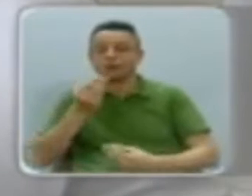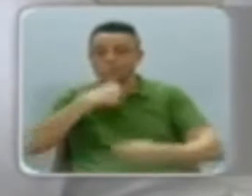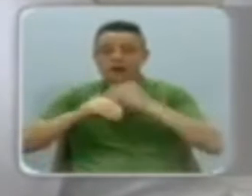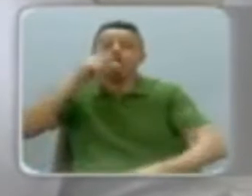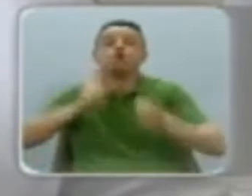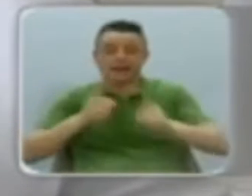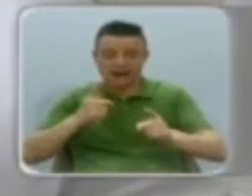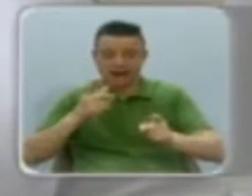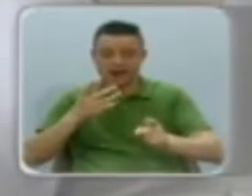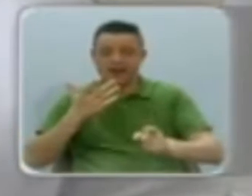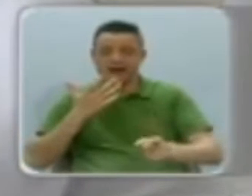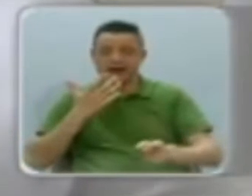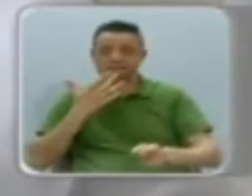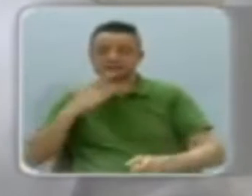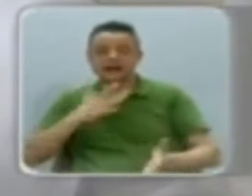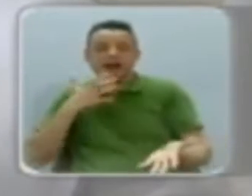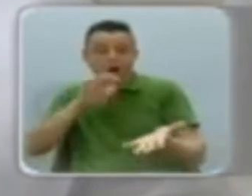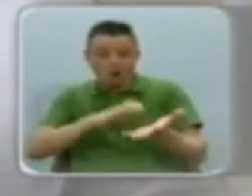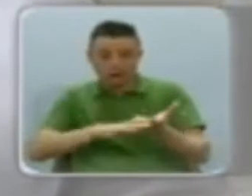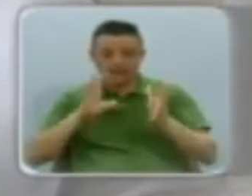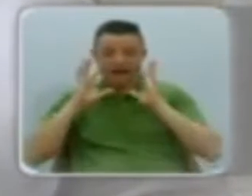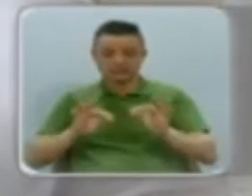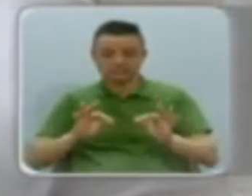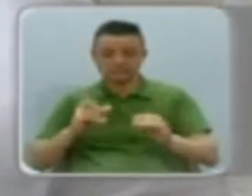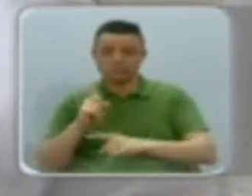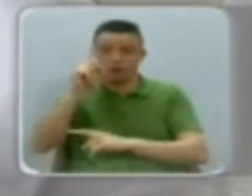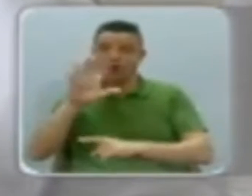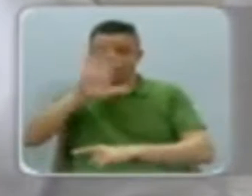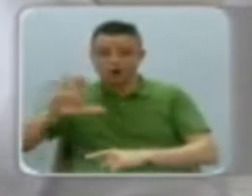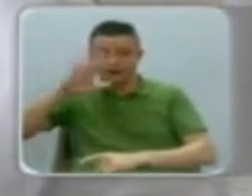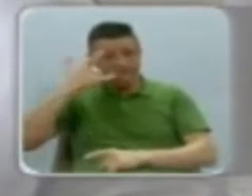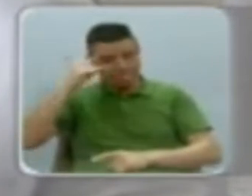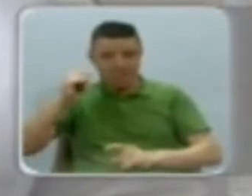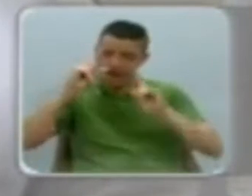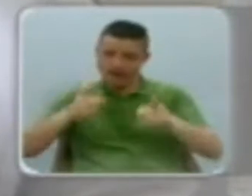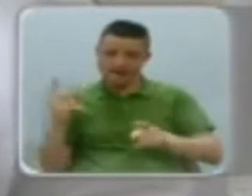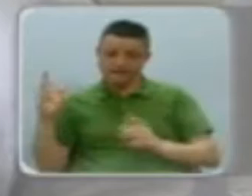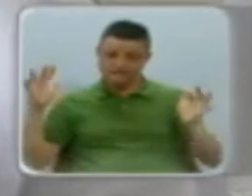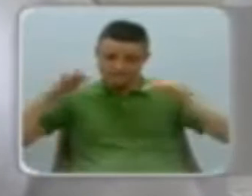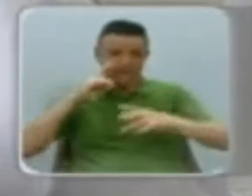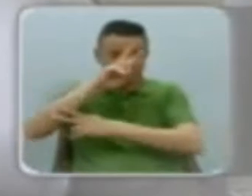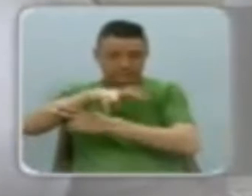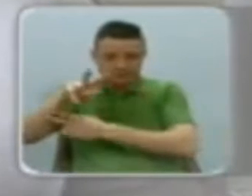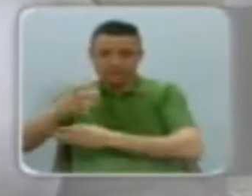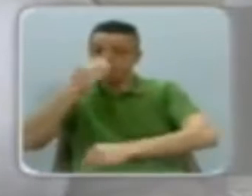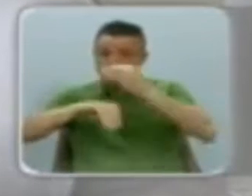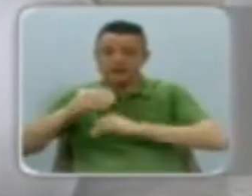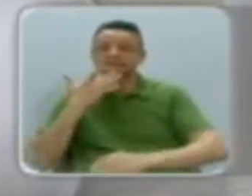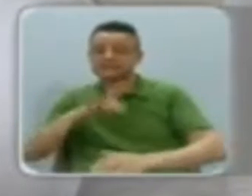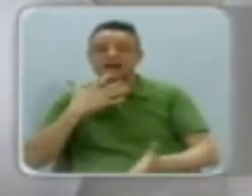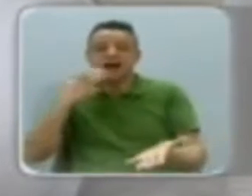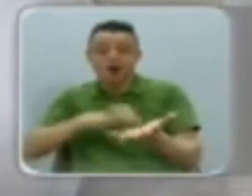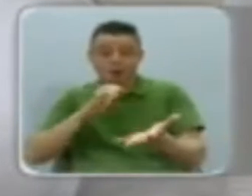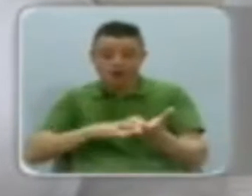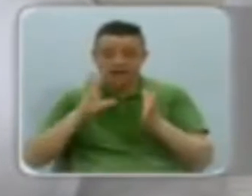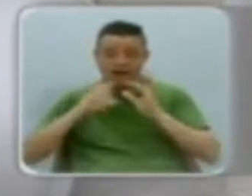Sarrabulho. Portanto, as pessoas quando vêm para cá, para o Norte, já vêm com essa ideia de vir visitar o Norte e comer sarrabulho. Por